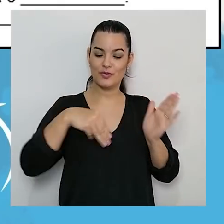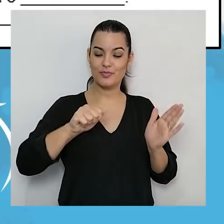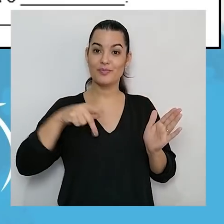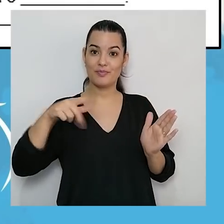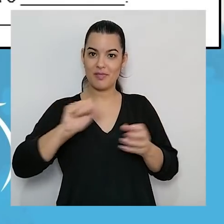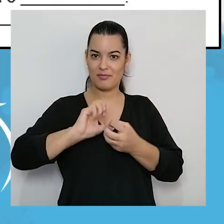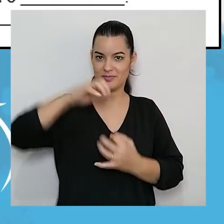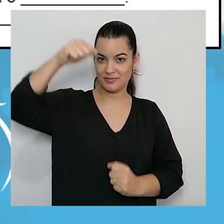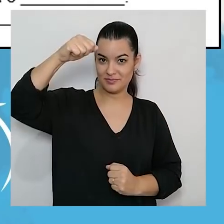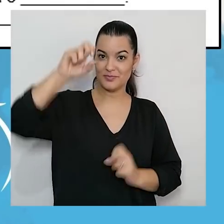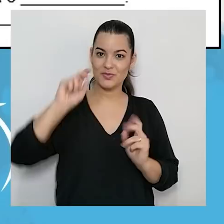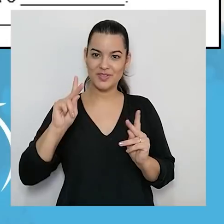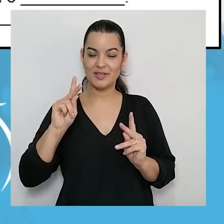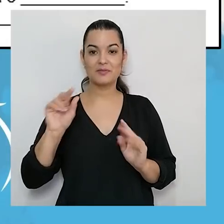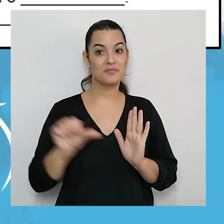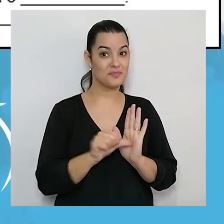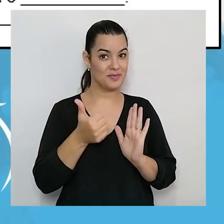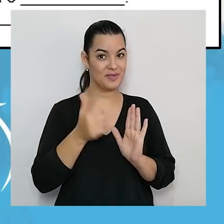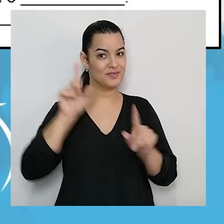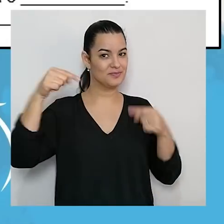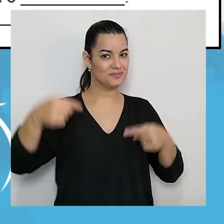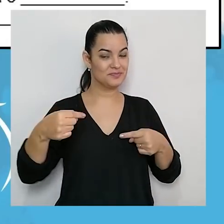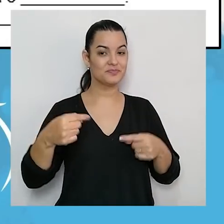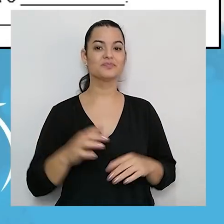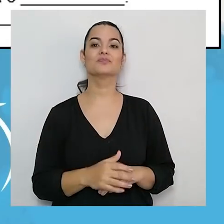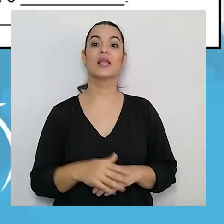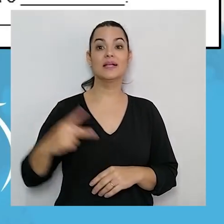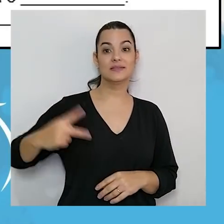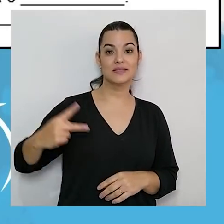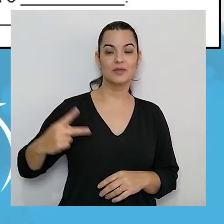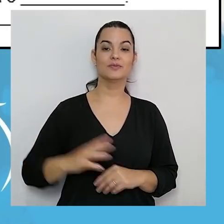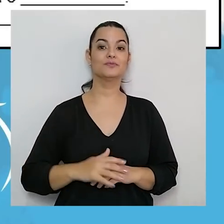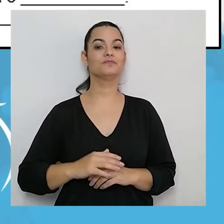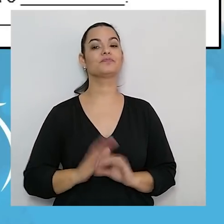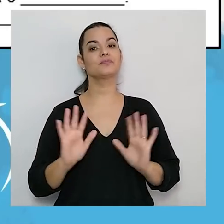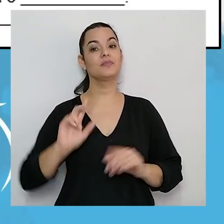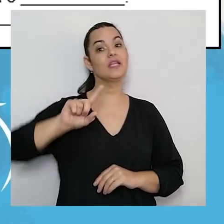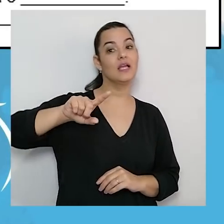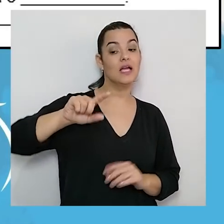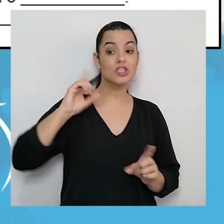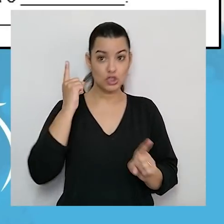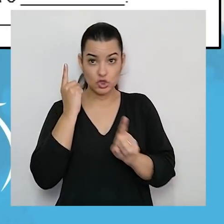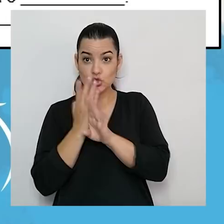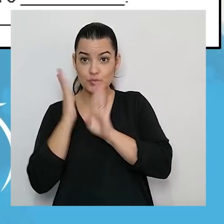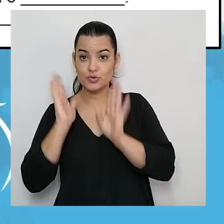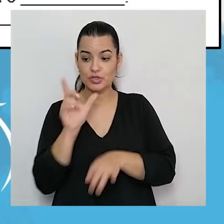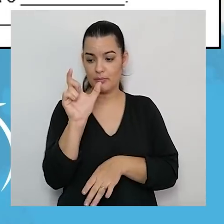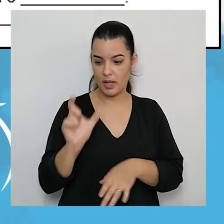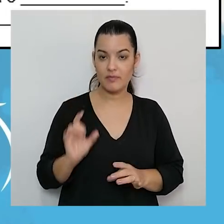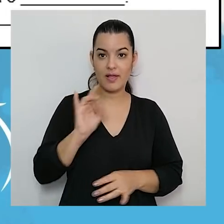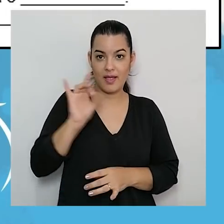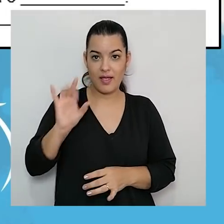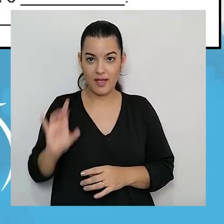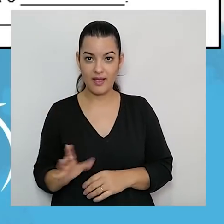Essa é a primeira parte do desafio. Depois que você descobrir essas palavras a partir do